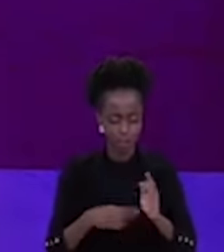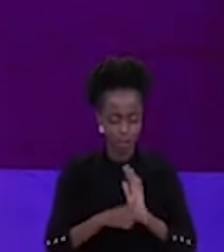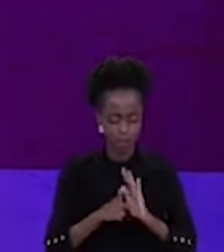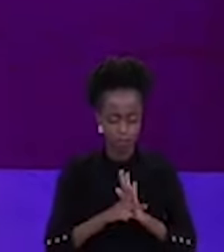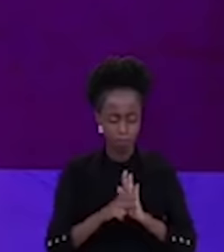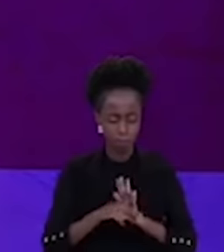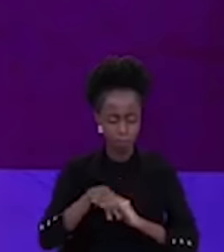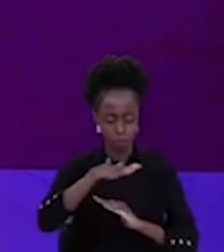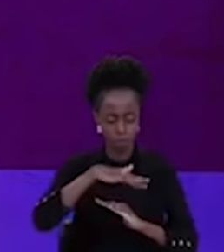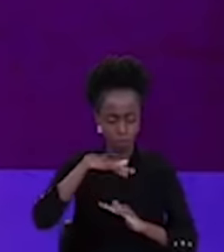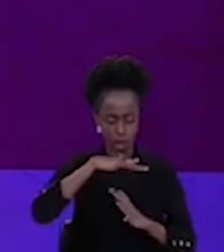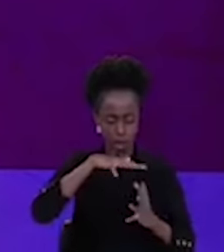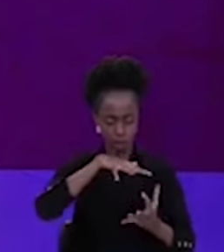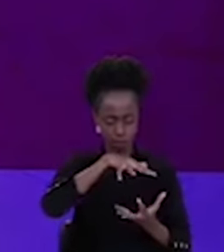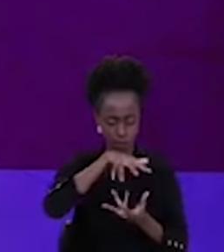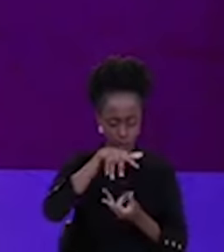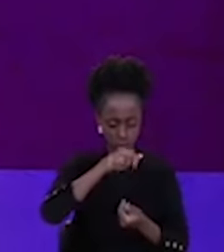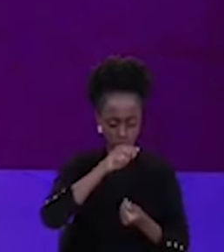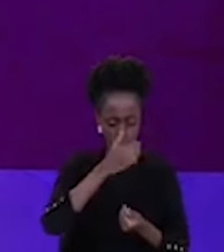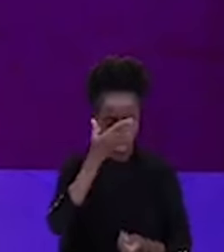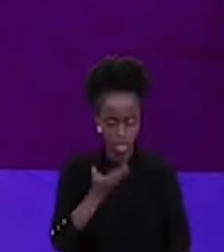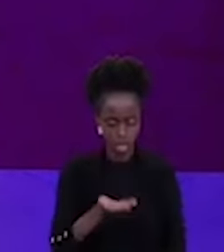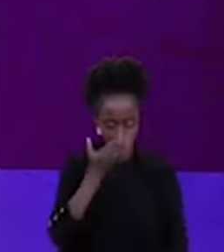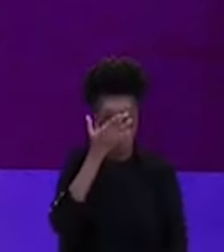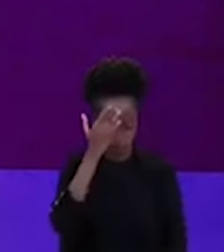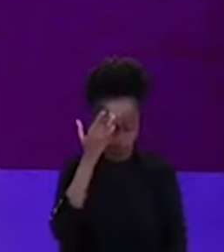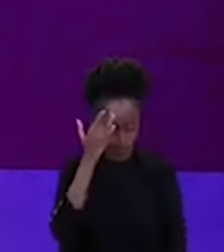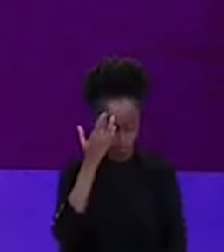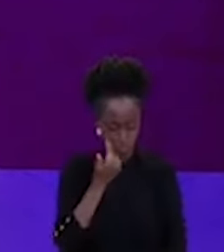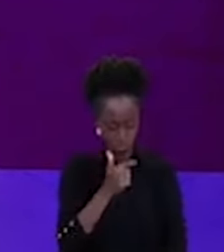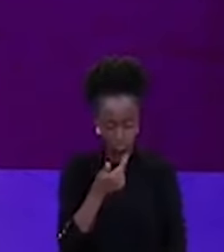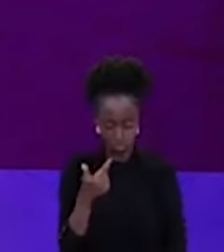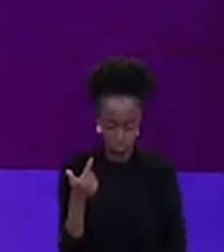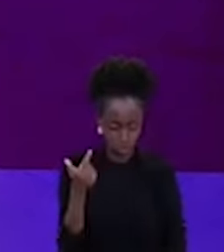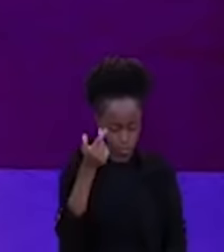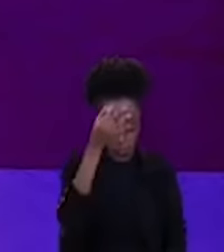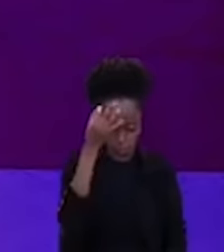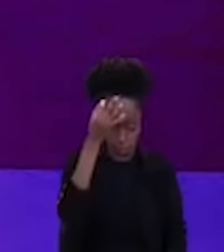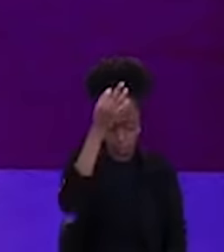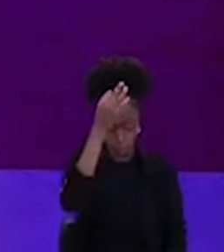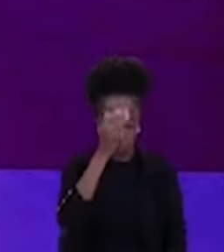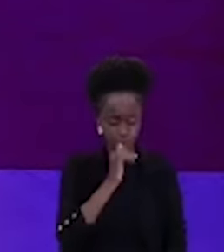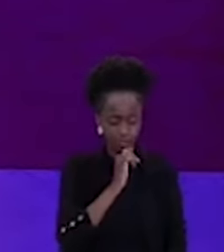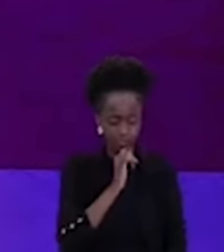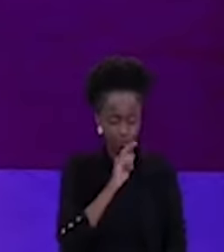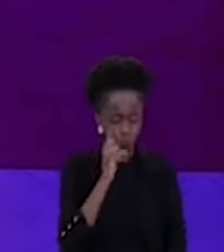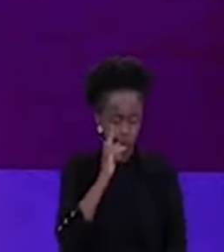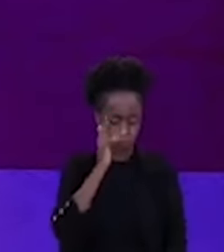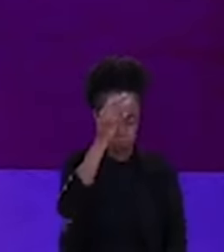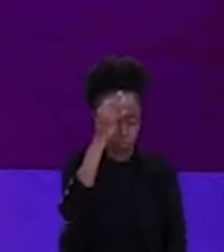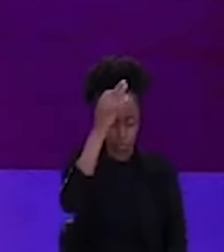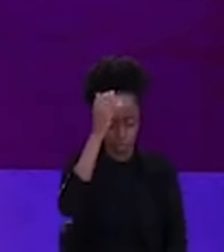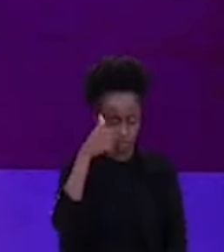o mundo. Esta pessoa que não foi batizada hoje, às 7 da manhã, às